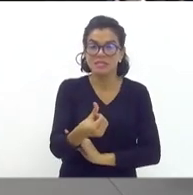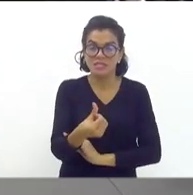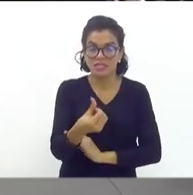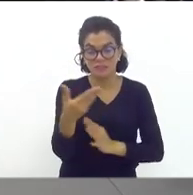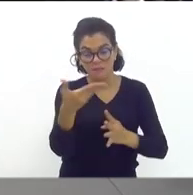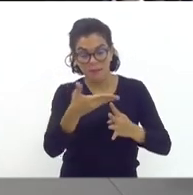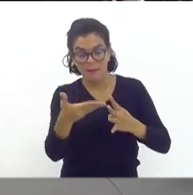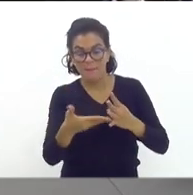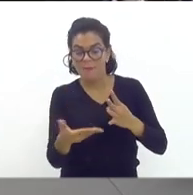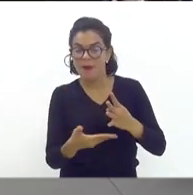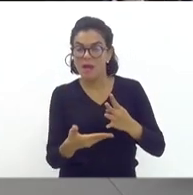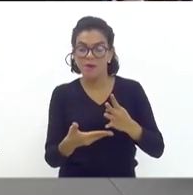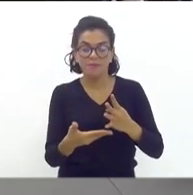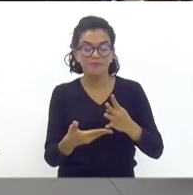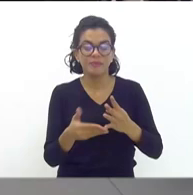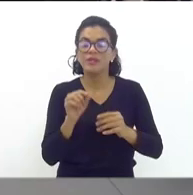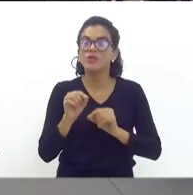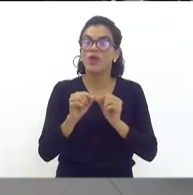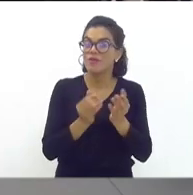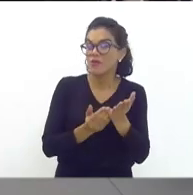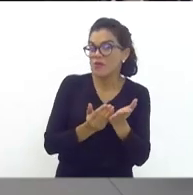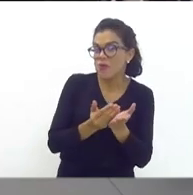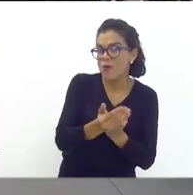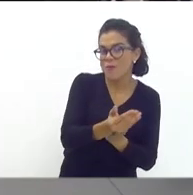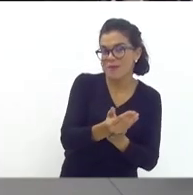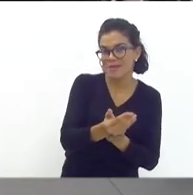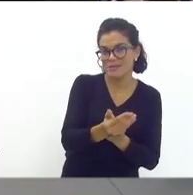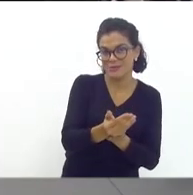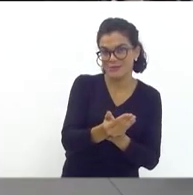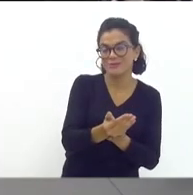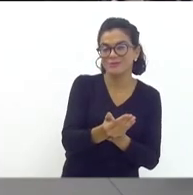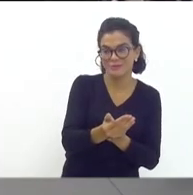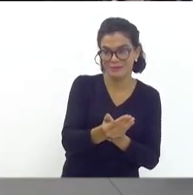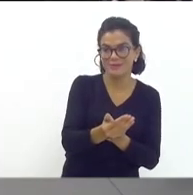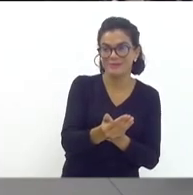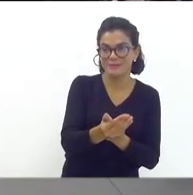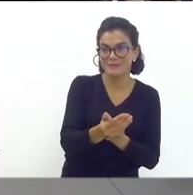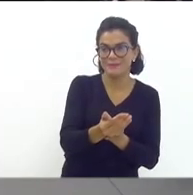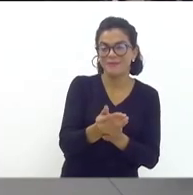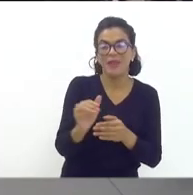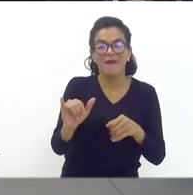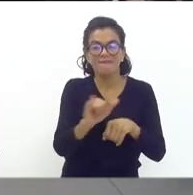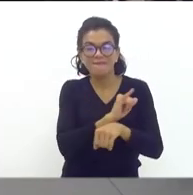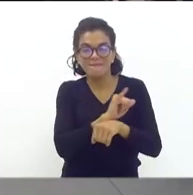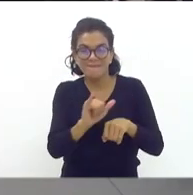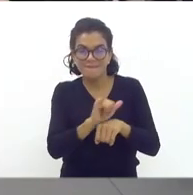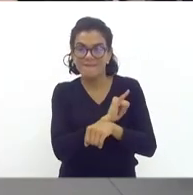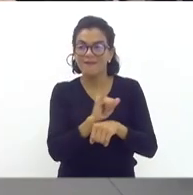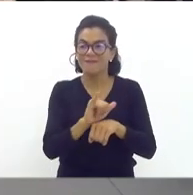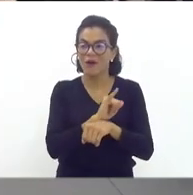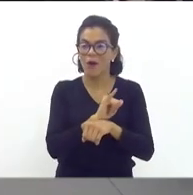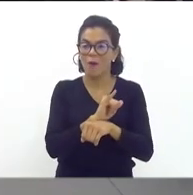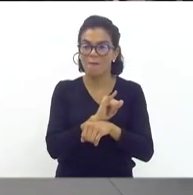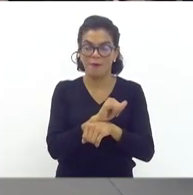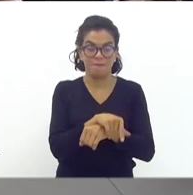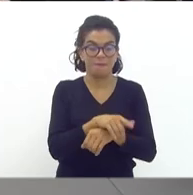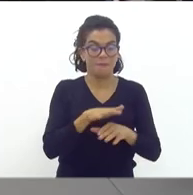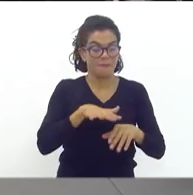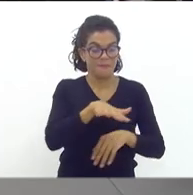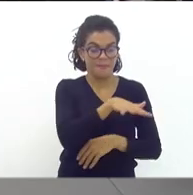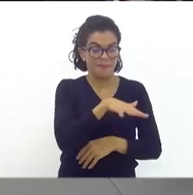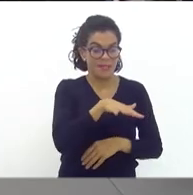Isso foi uma uma um início isso tá tá é uma forma de sair de um estágio